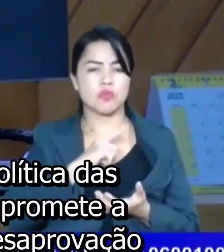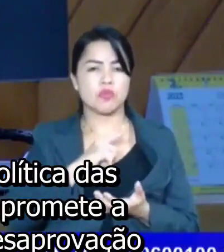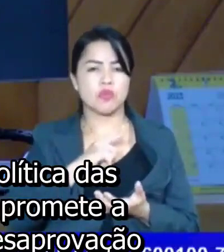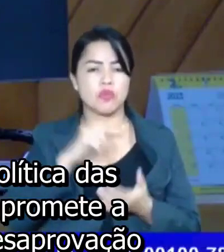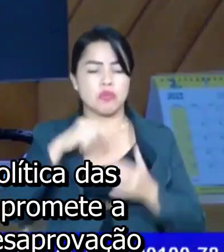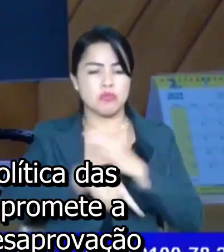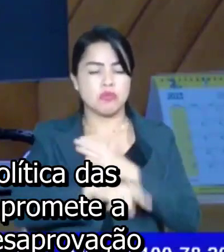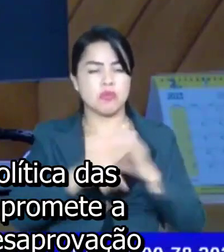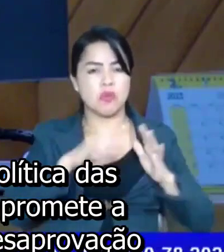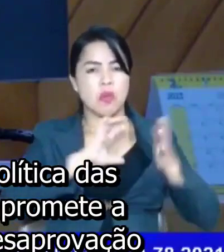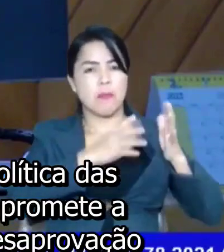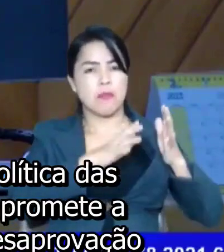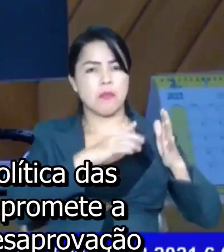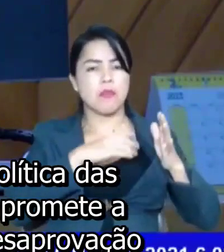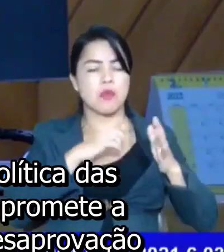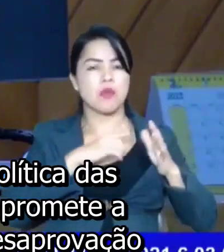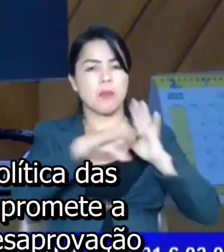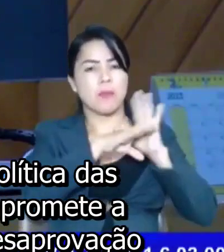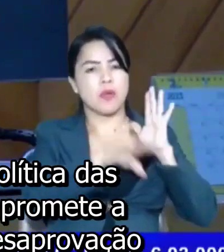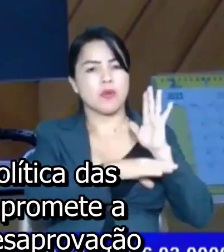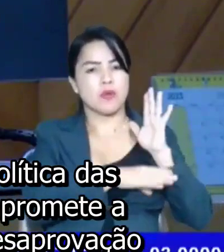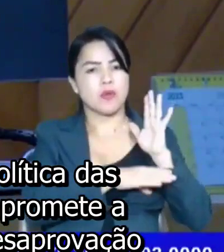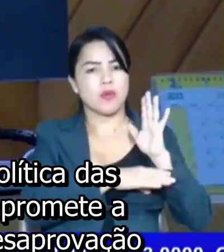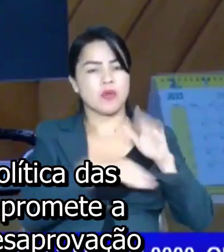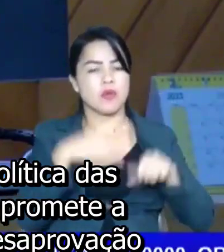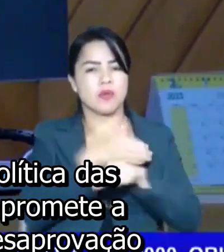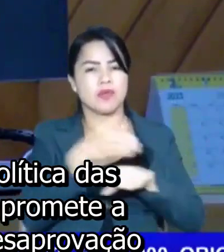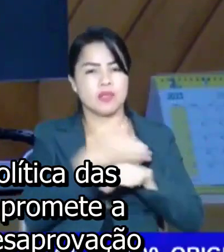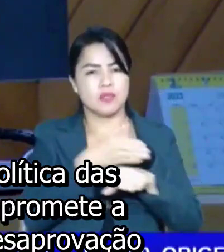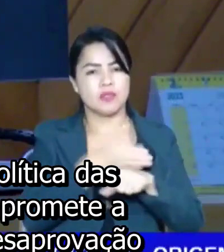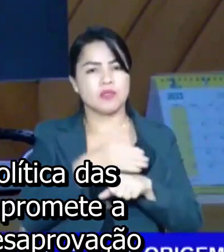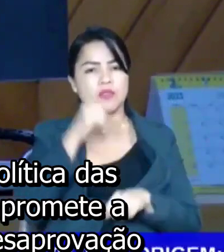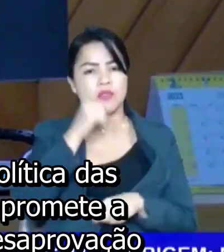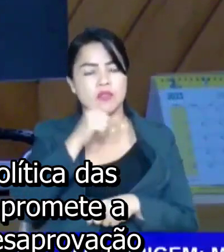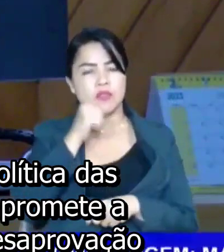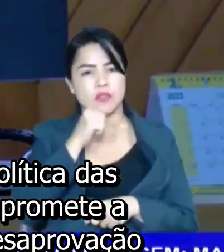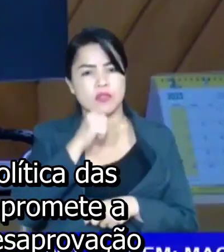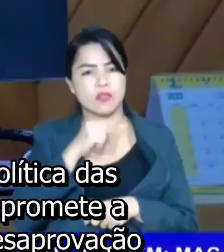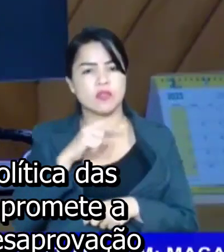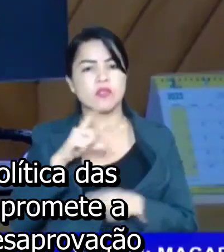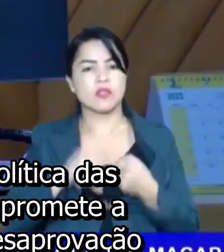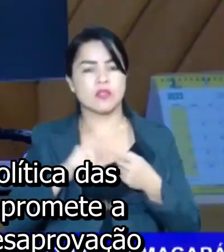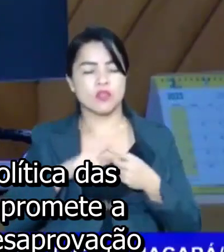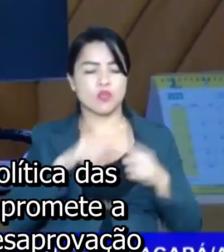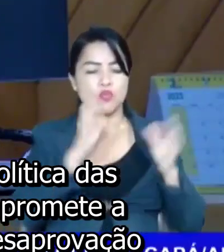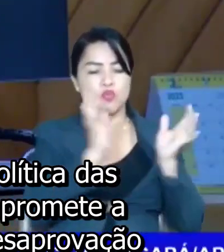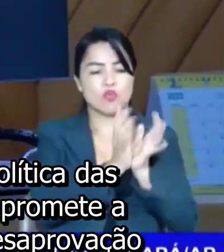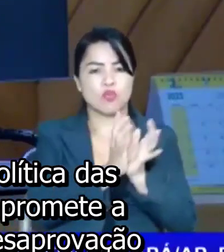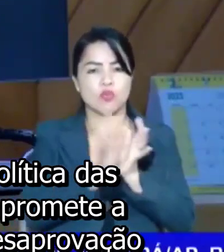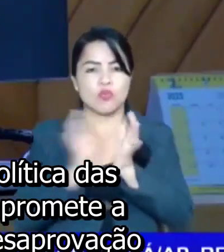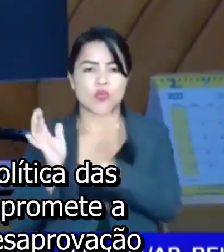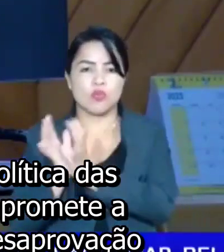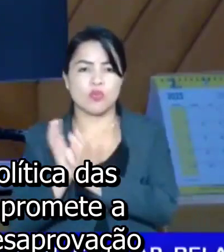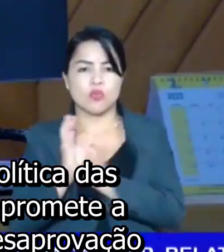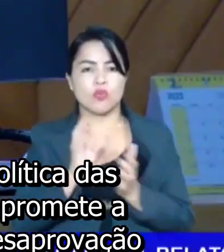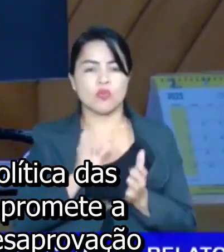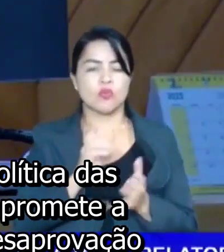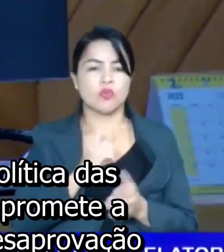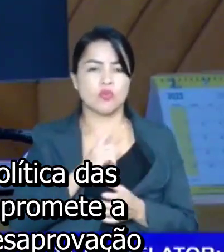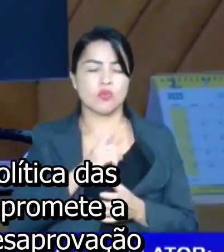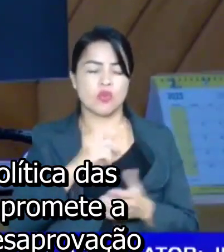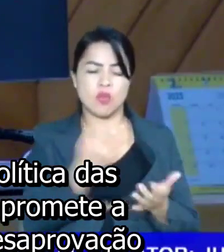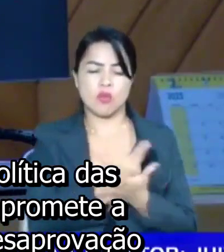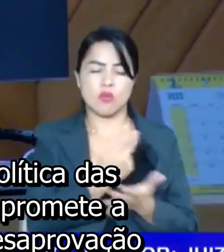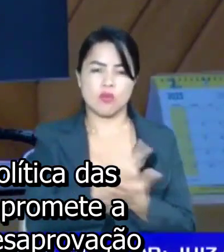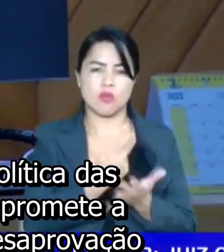partidário em programas de participação política das mulheres. O conjunto das